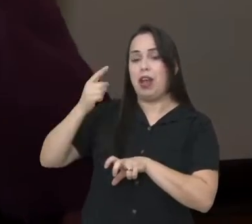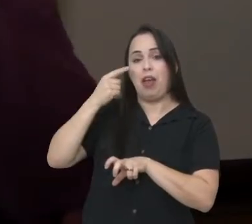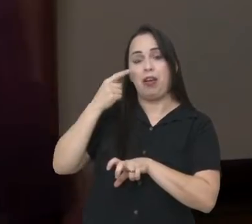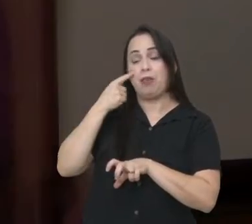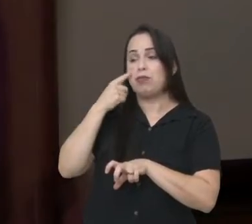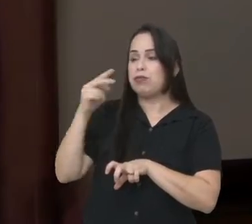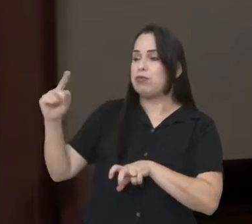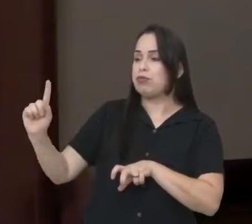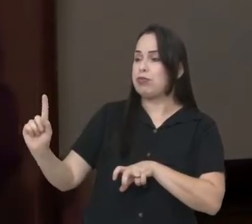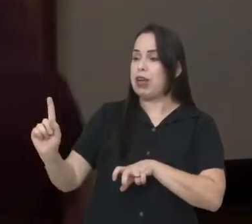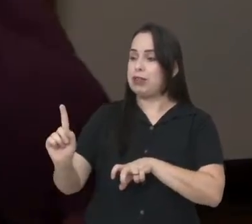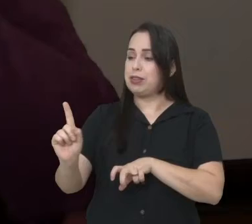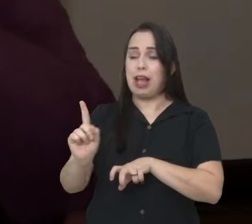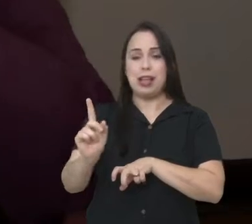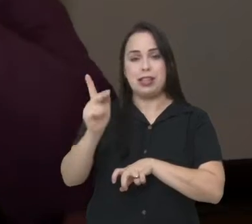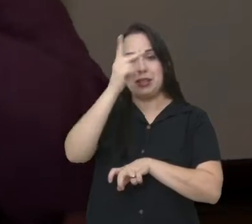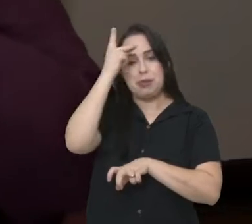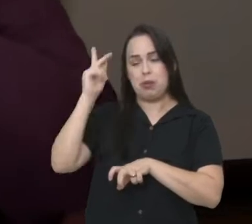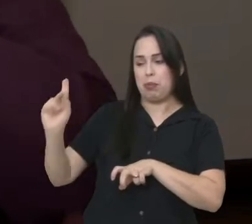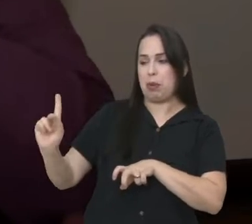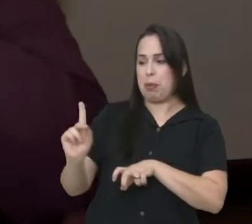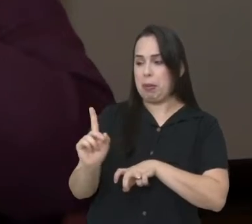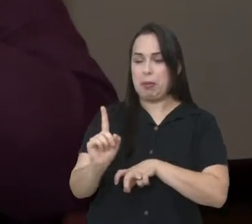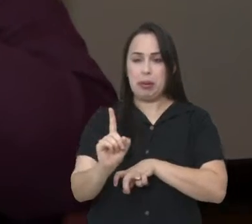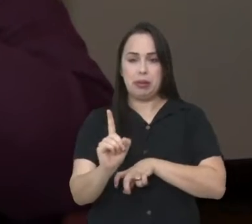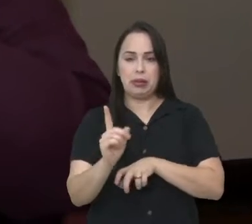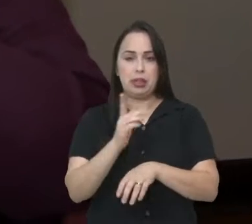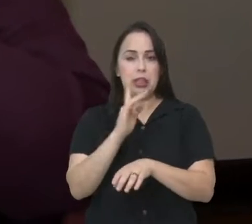na portinha, que é aqui na frente mesmo, né?